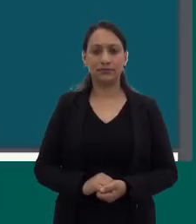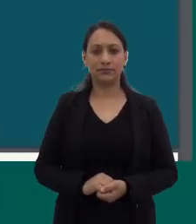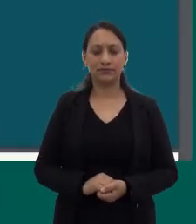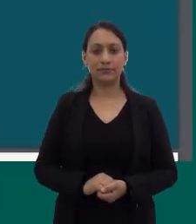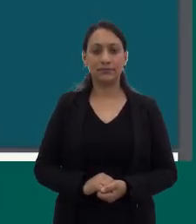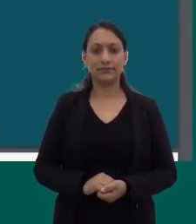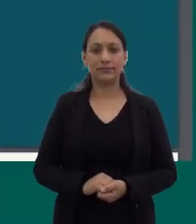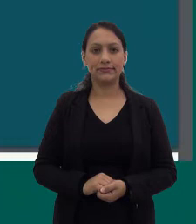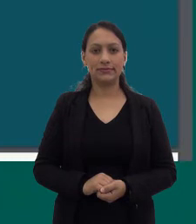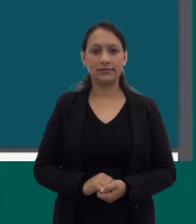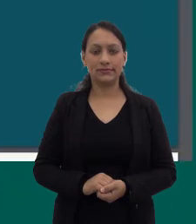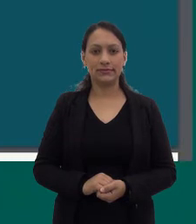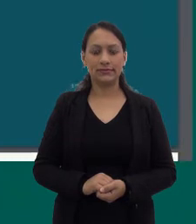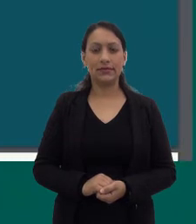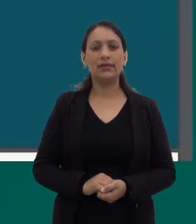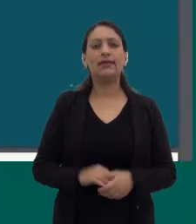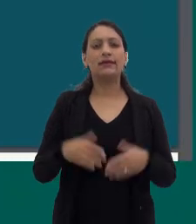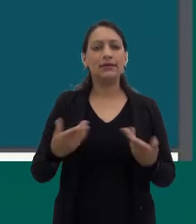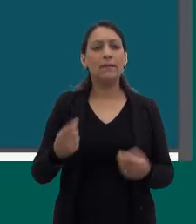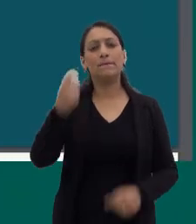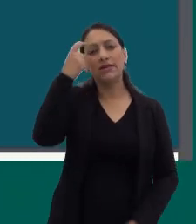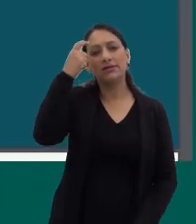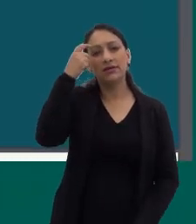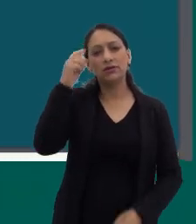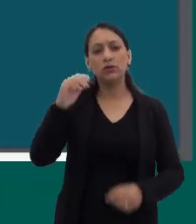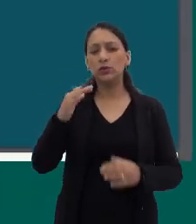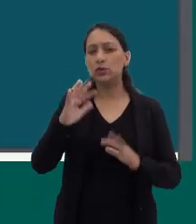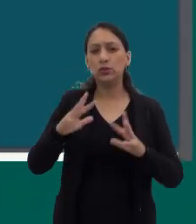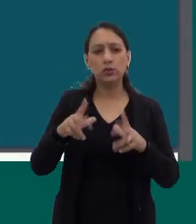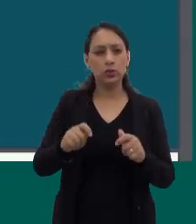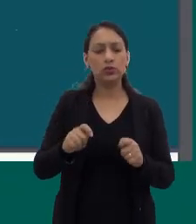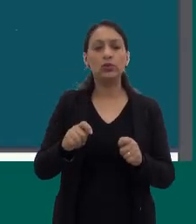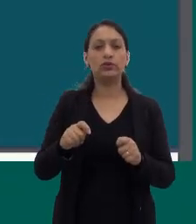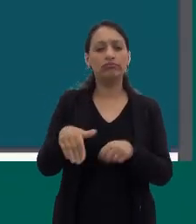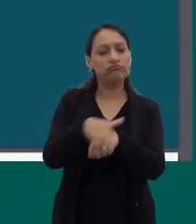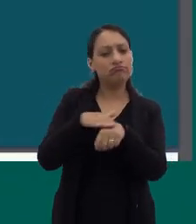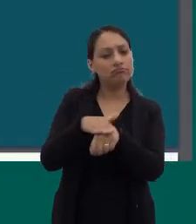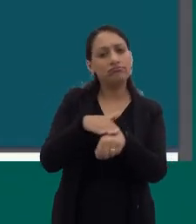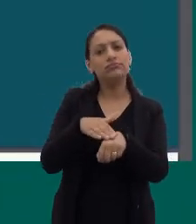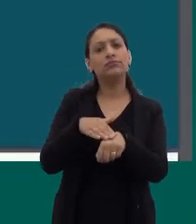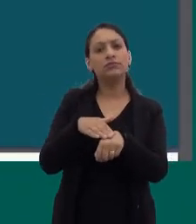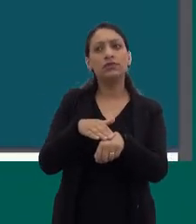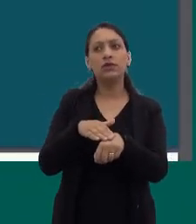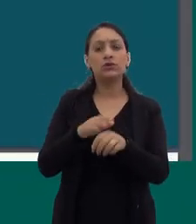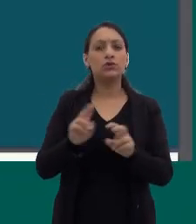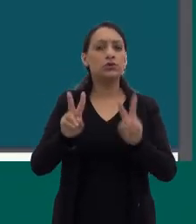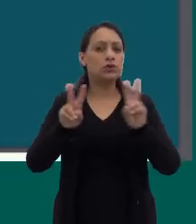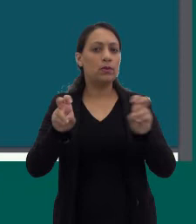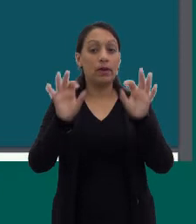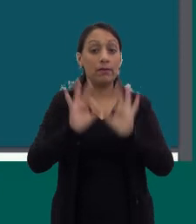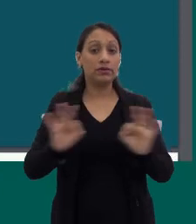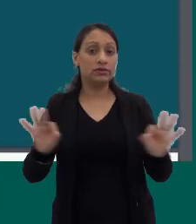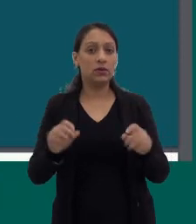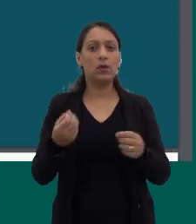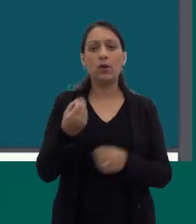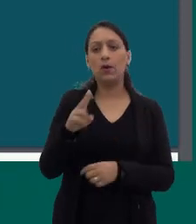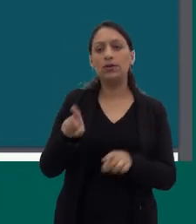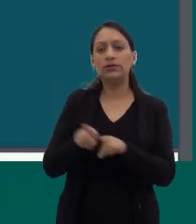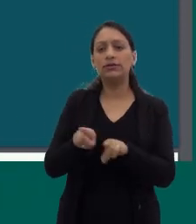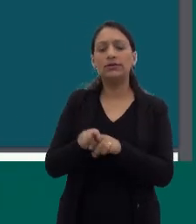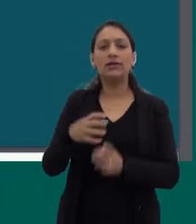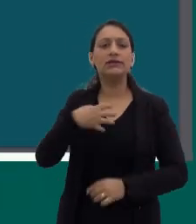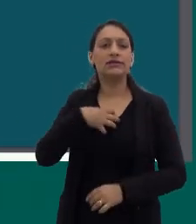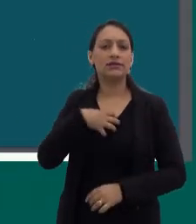Então, pensando assim, nisso tudo que a gente está falando, né, da normalidade ao sintoma, Bom, do nada meu